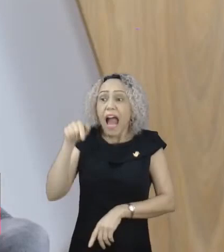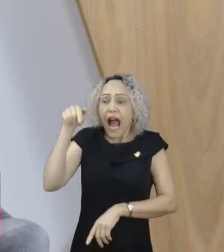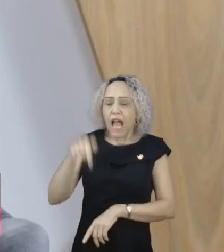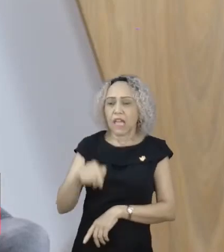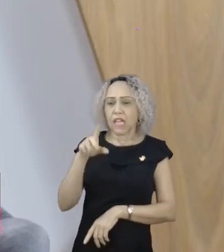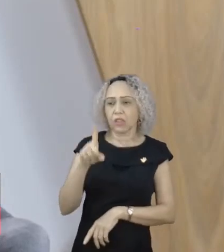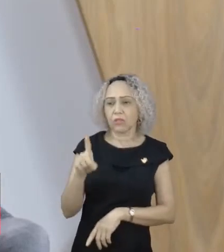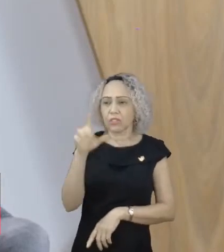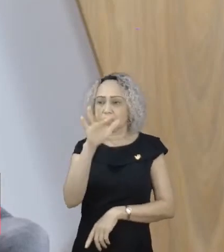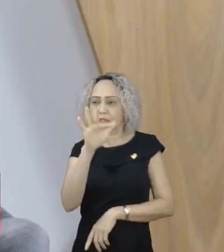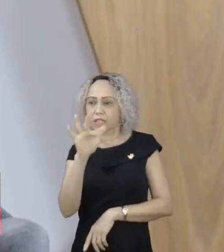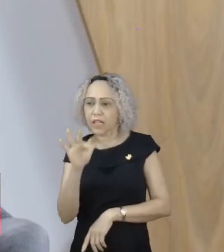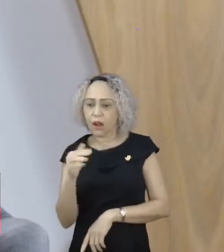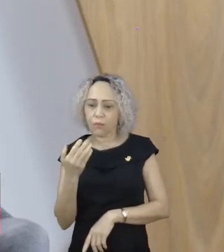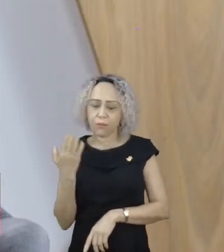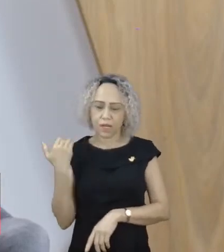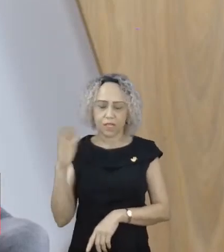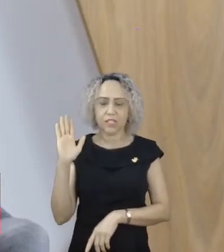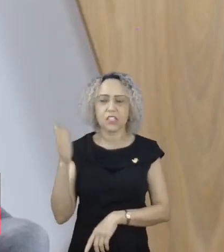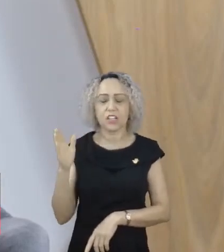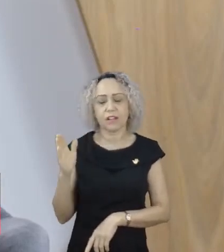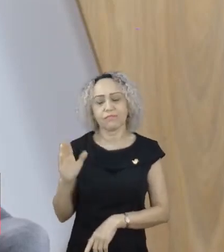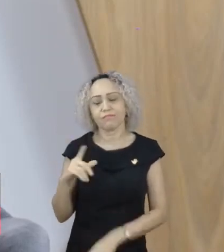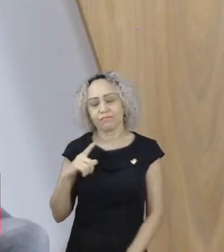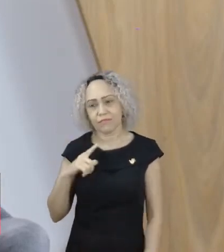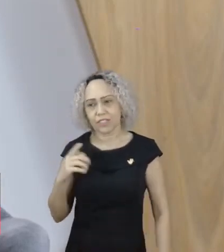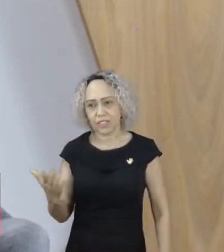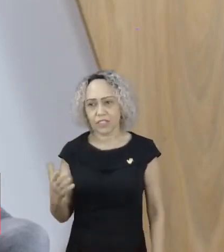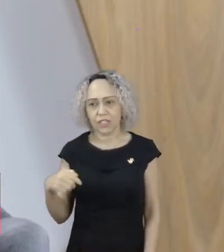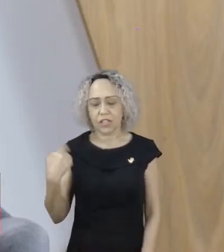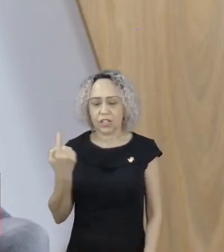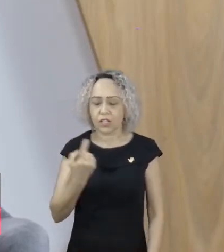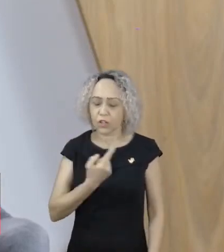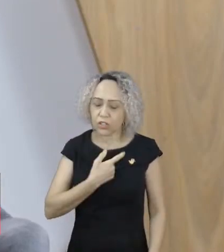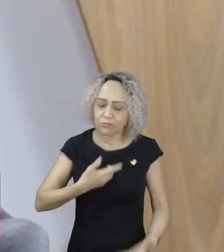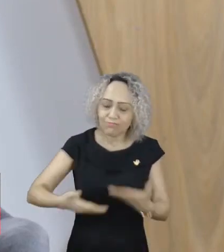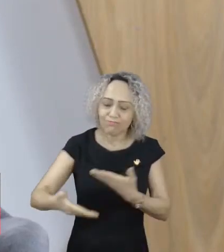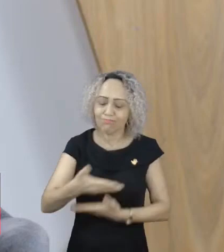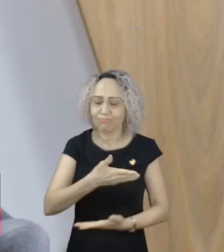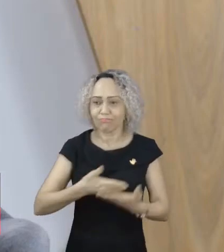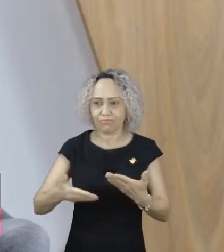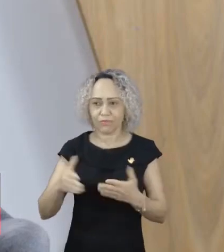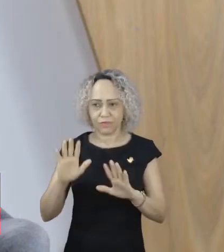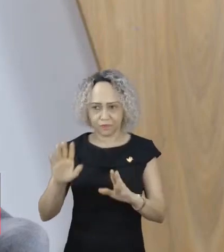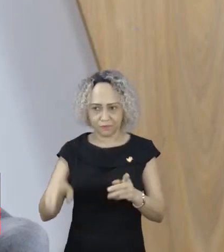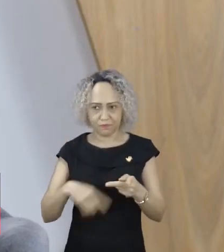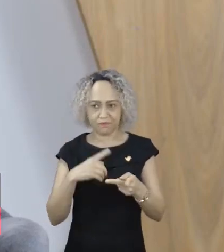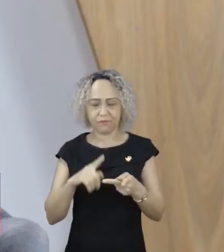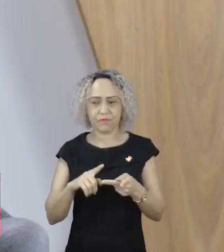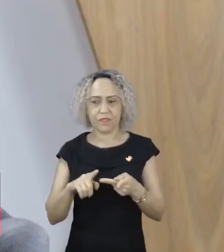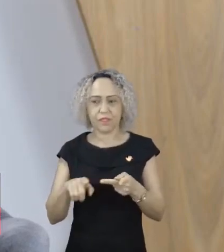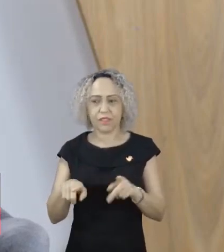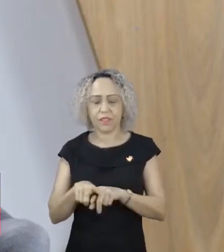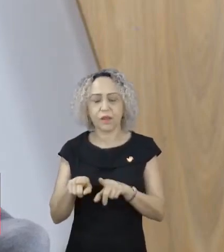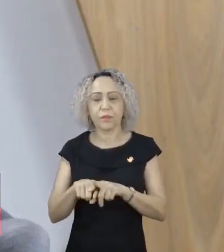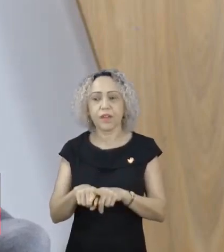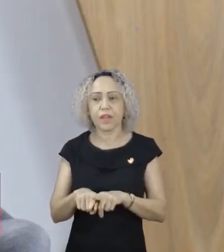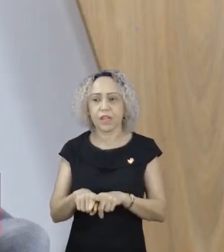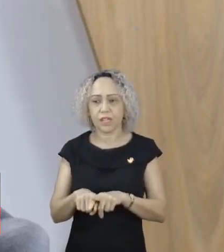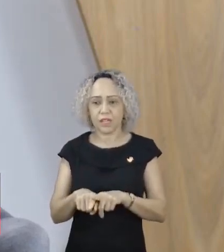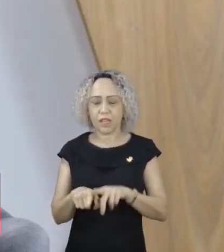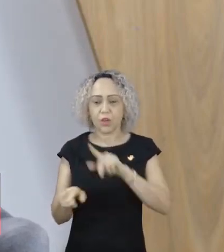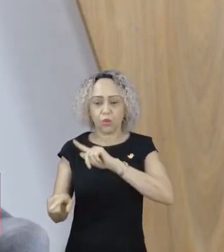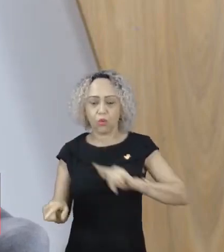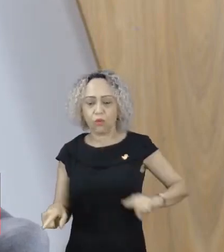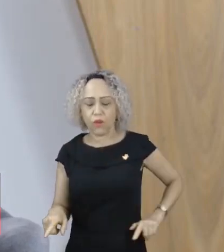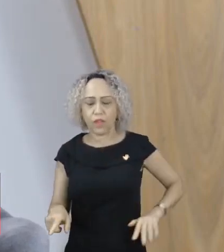isso realmente foi algo que a gente está vendo que está sendo muito bacana de inspiração. E uma outra coisa interessante no Pacto Federativo do nosso